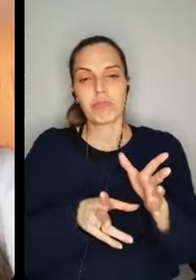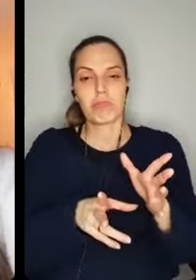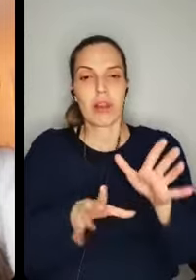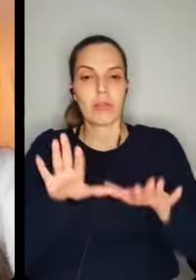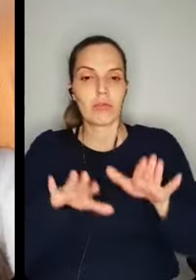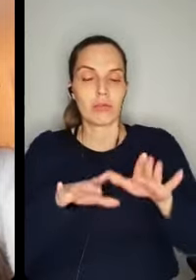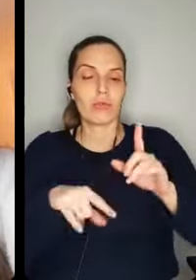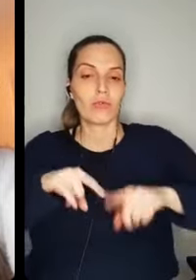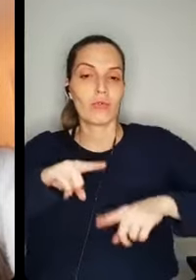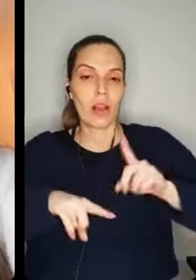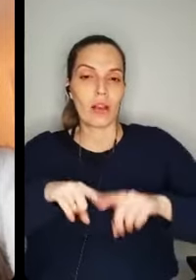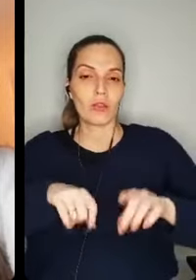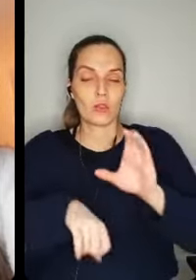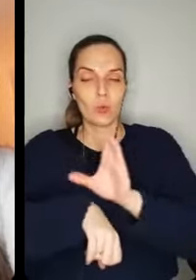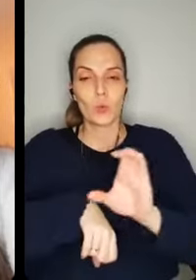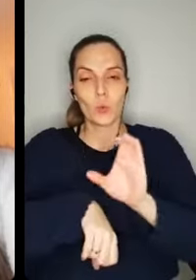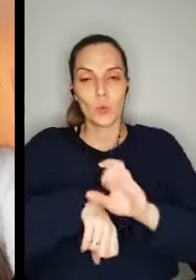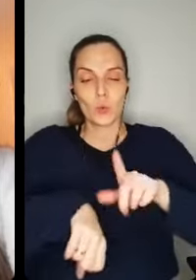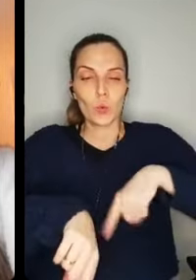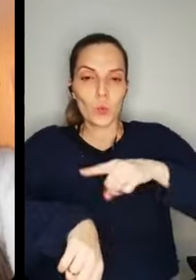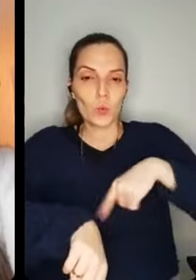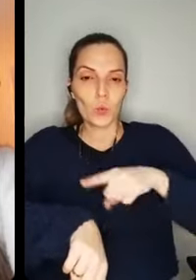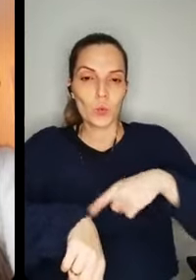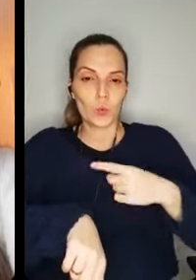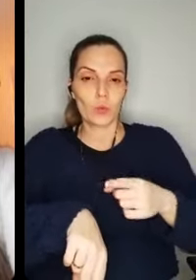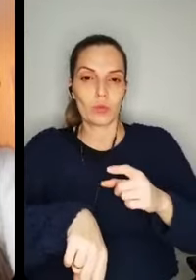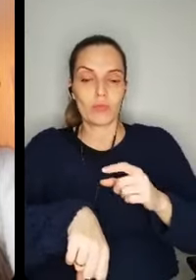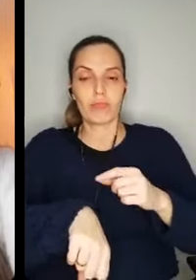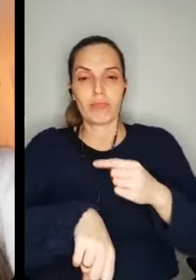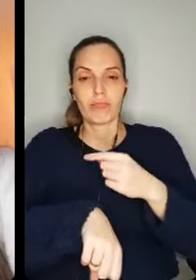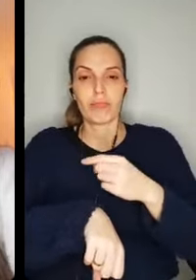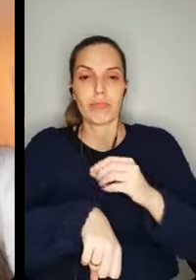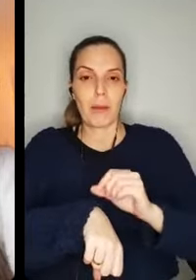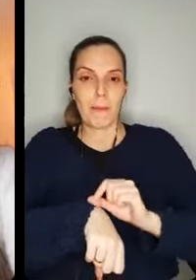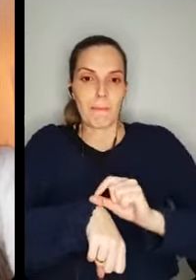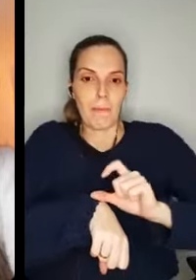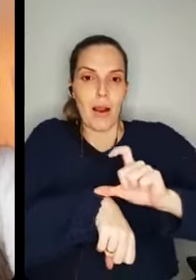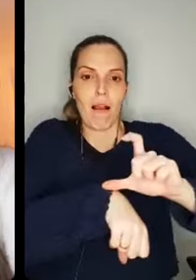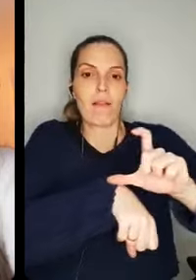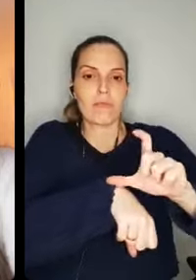a carga horária, ela é, assim, ela vai aumentando progressivamente, então primeiro semestre,